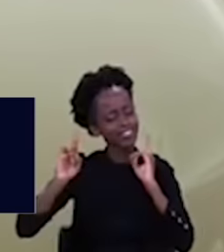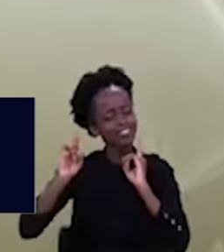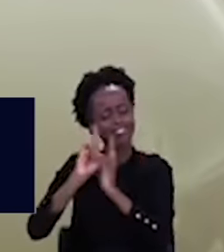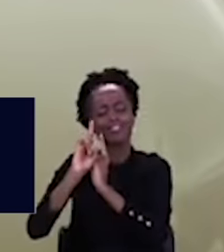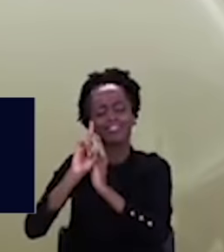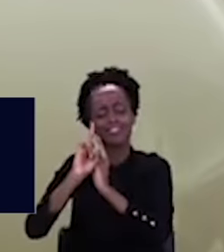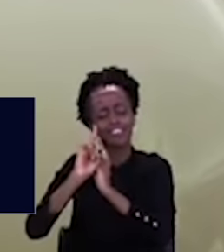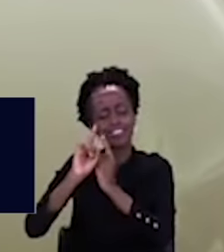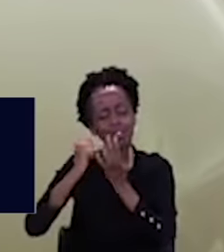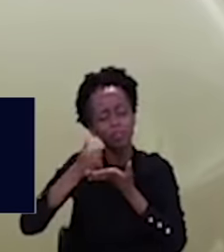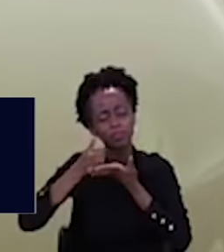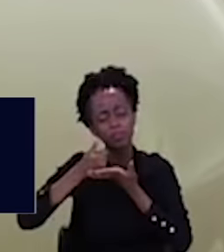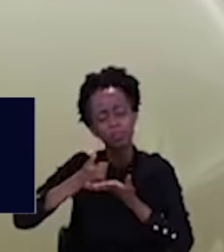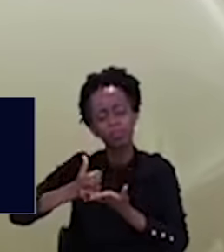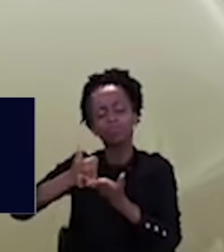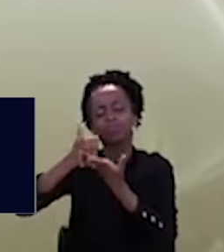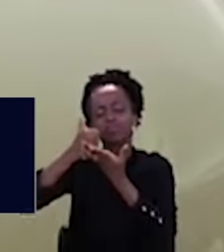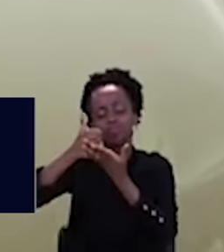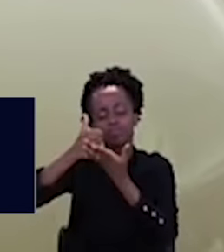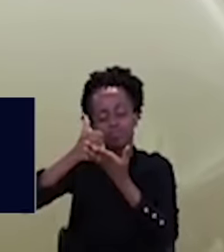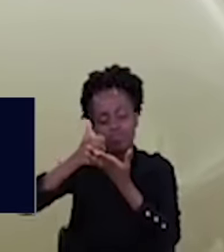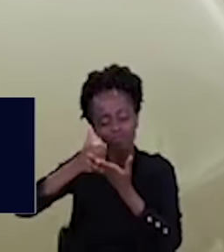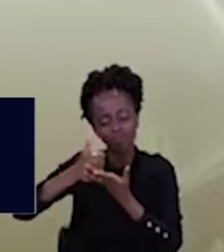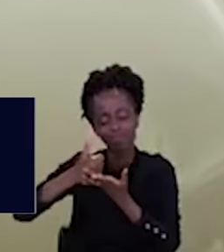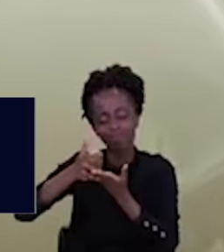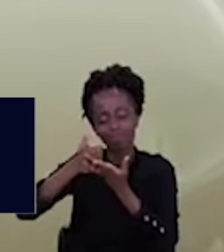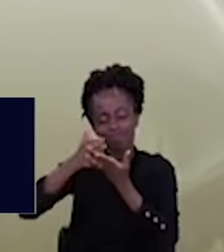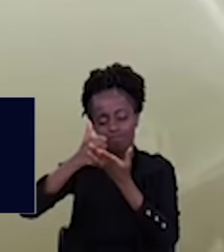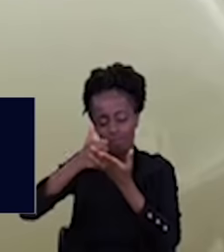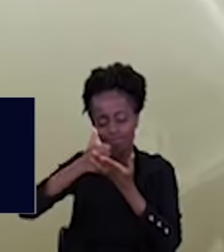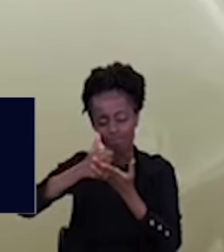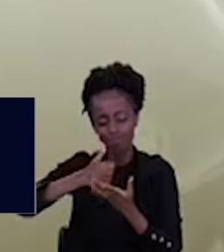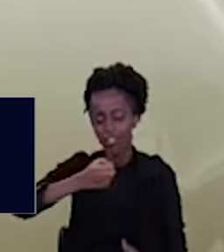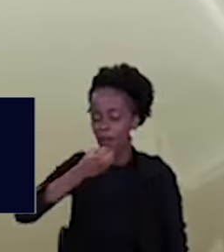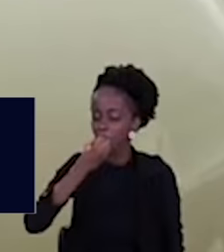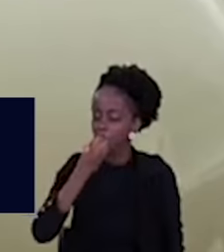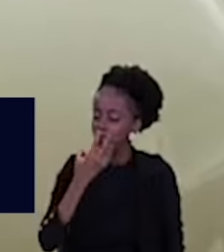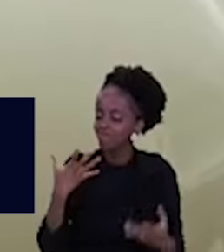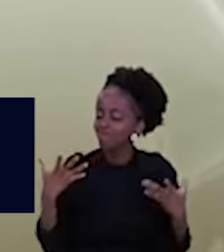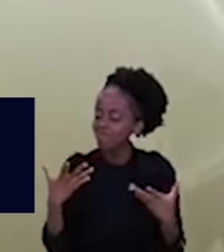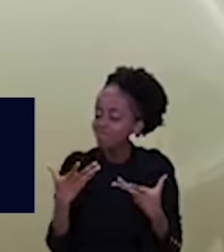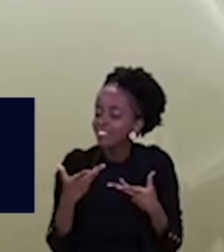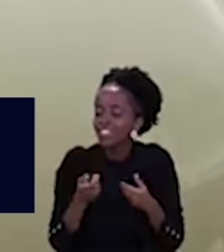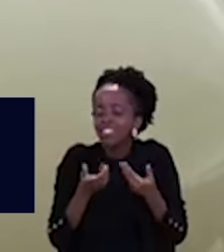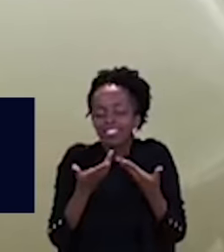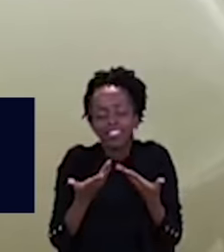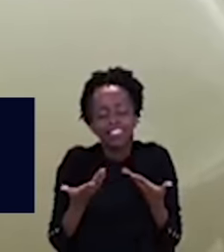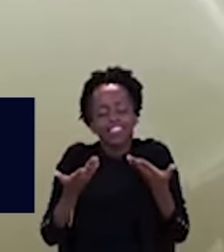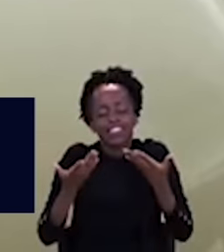Salvador. Te achei, meu Salvador. Finalmente encontrei o meu